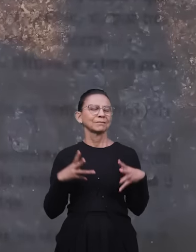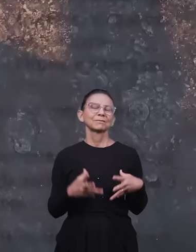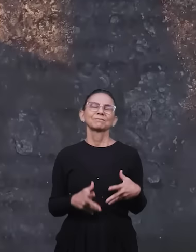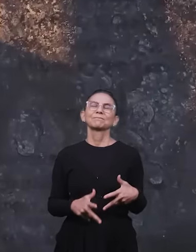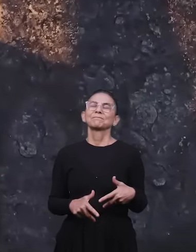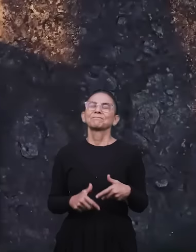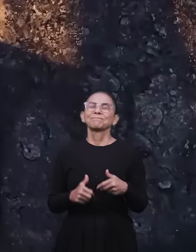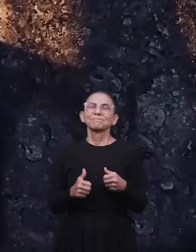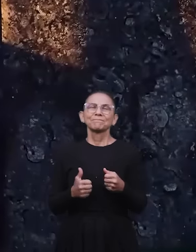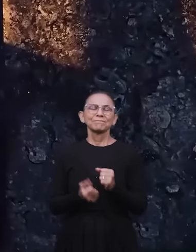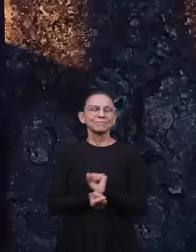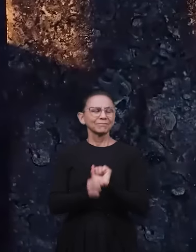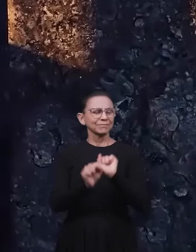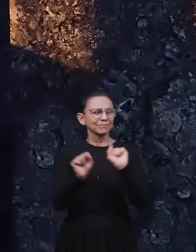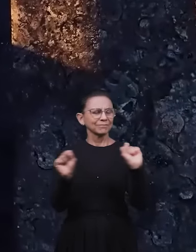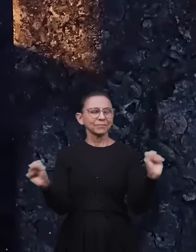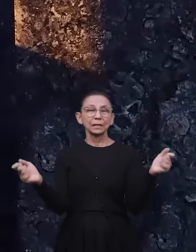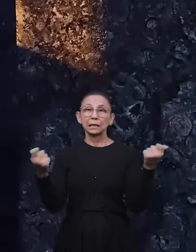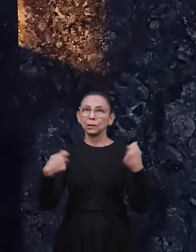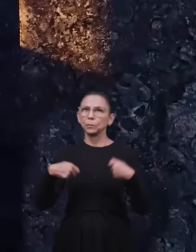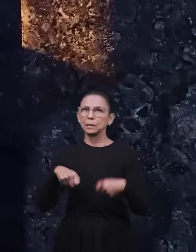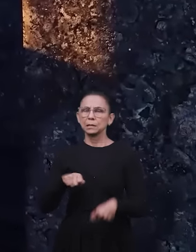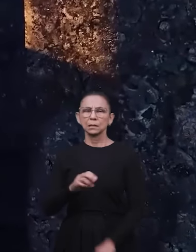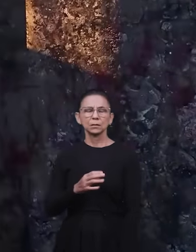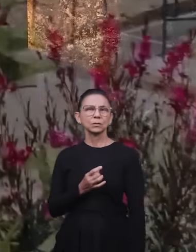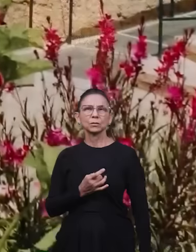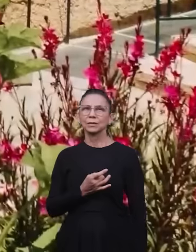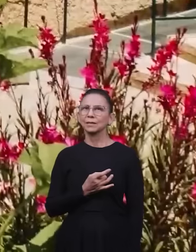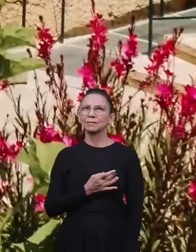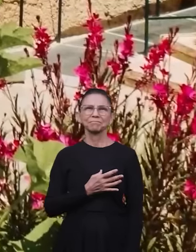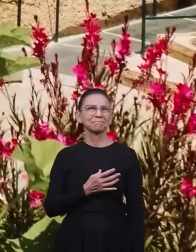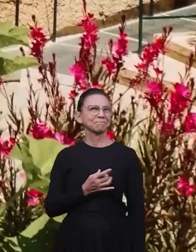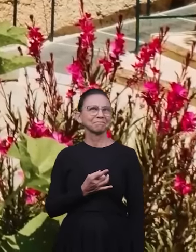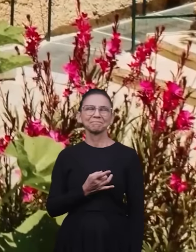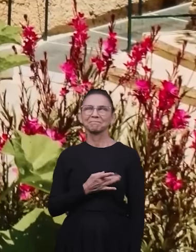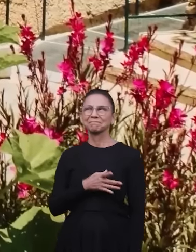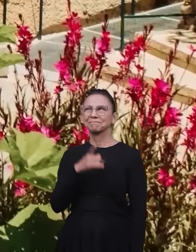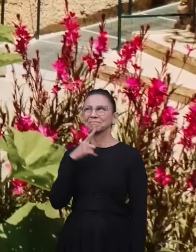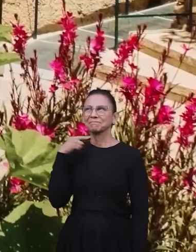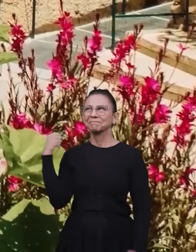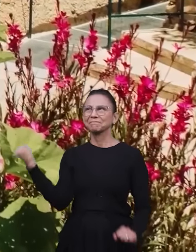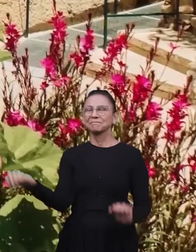Sou lavado e remido, não preciso